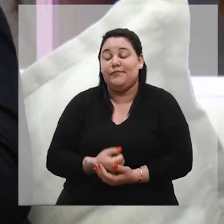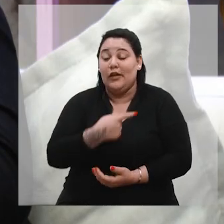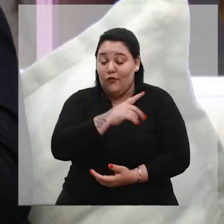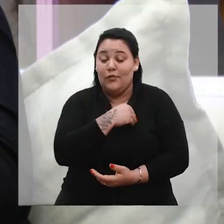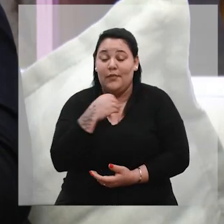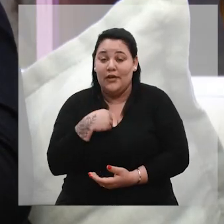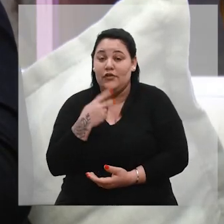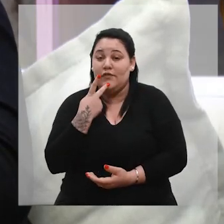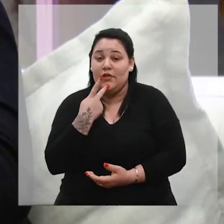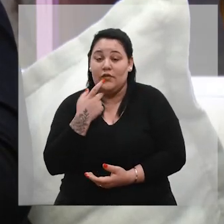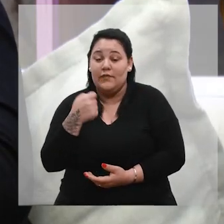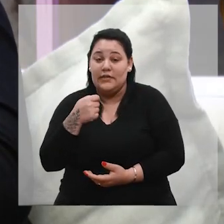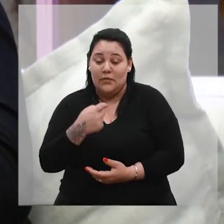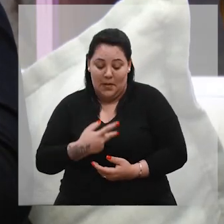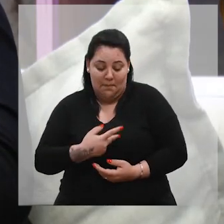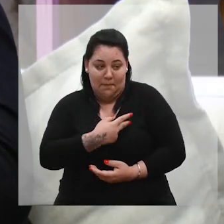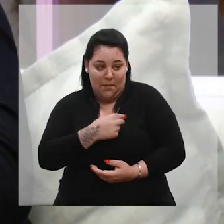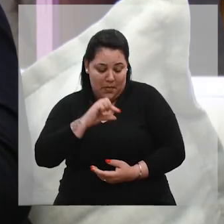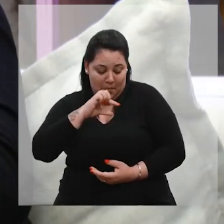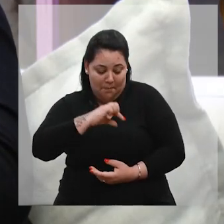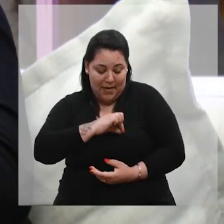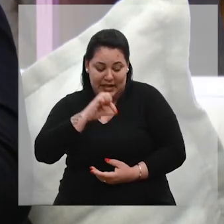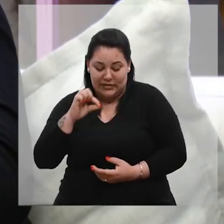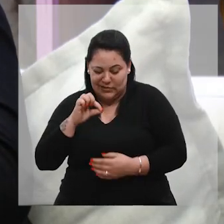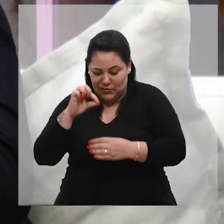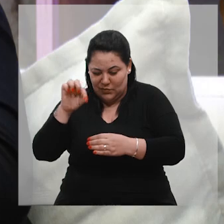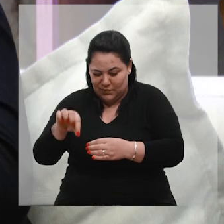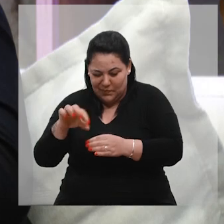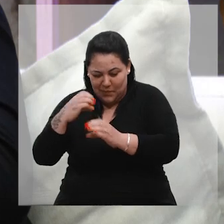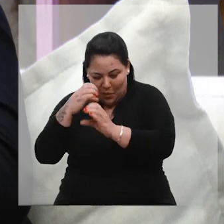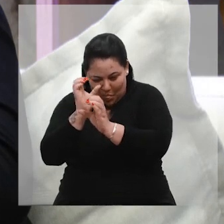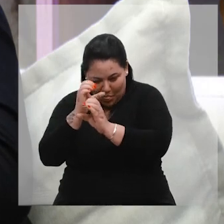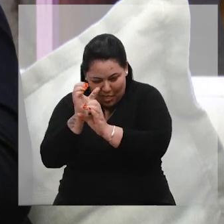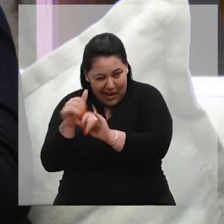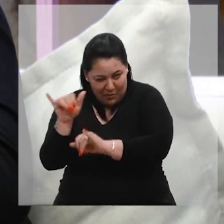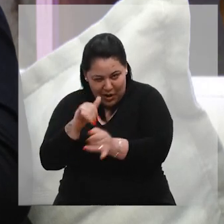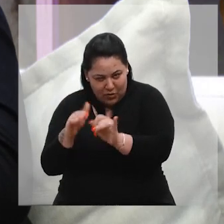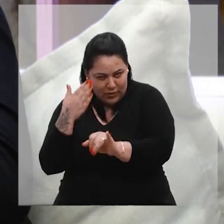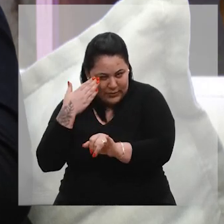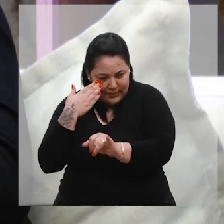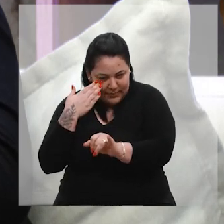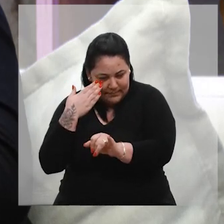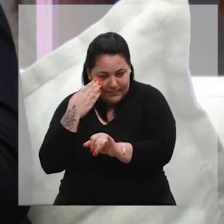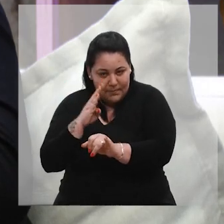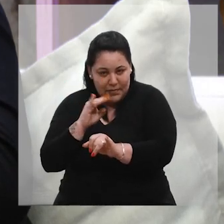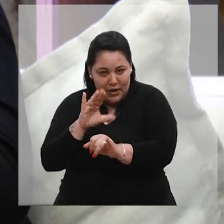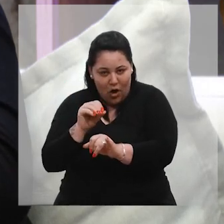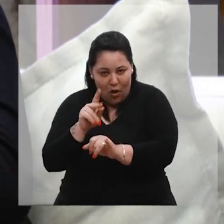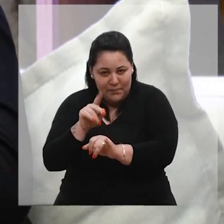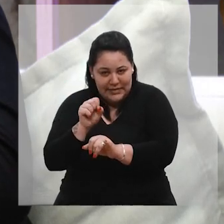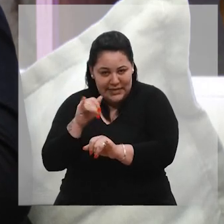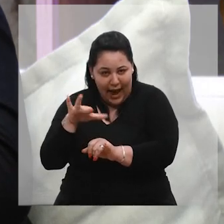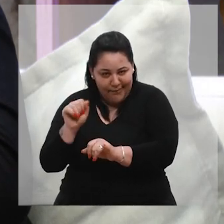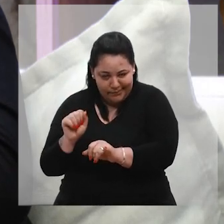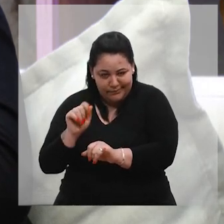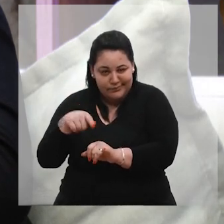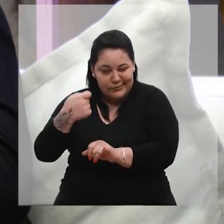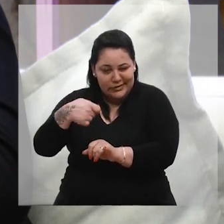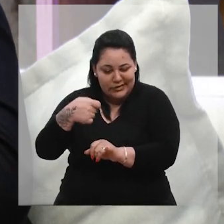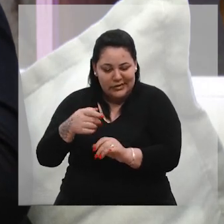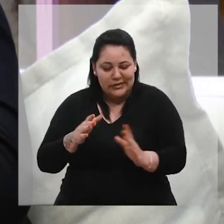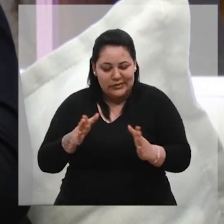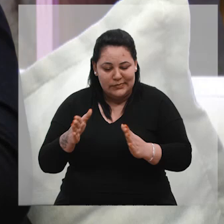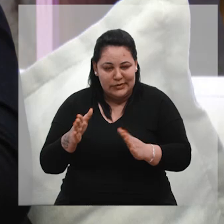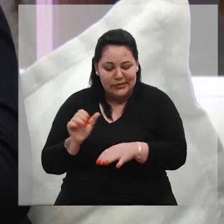fazer uma biópsia pra gente ver. E aí, esse período aí, pra mim, foi o mais difícil, assim, porque realmente tu ficar